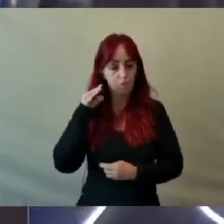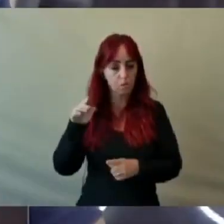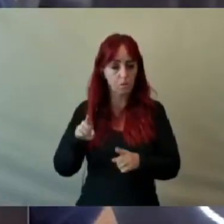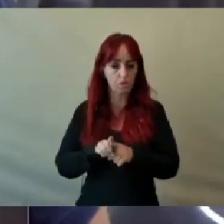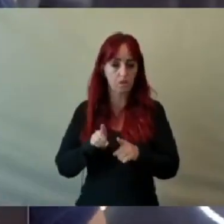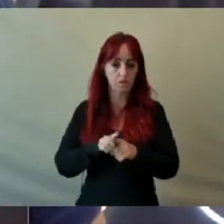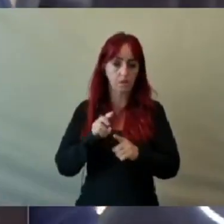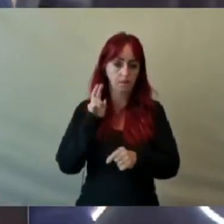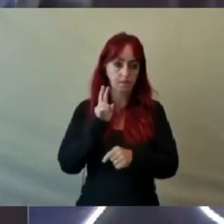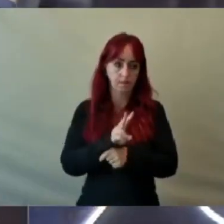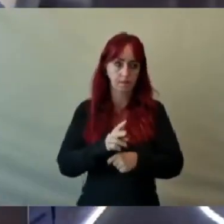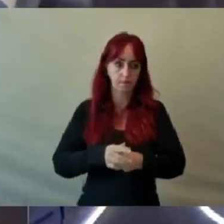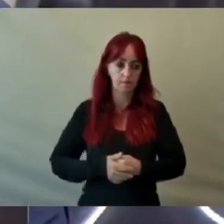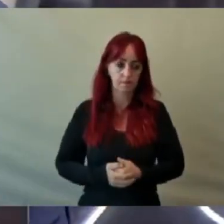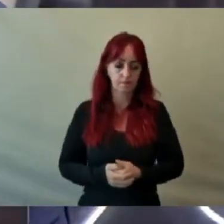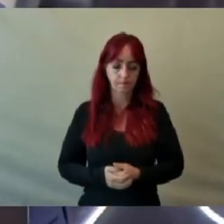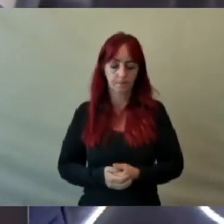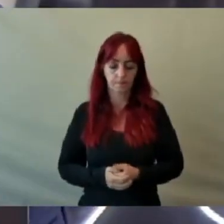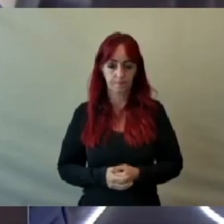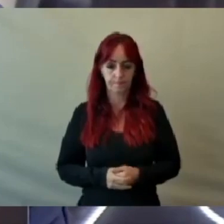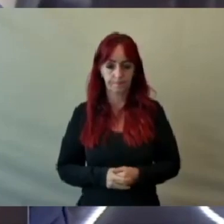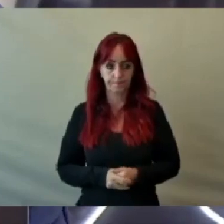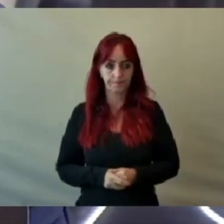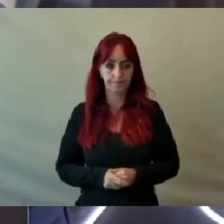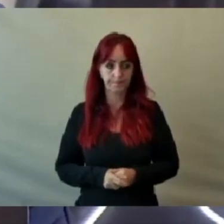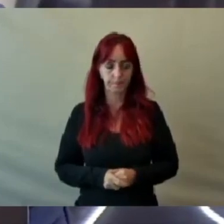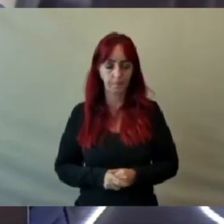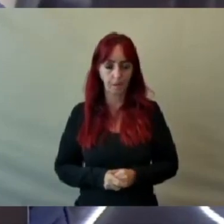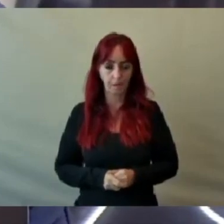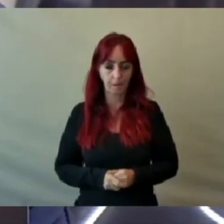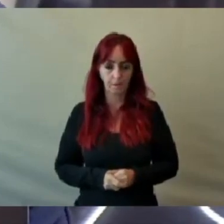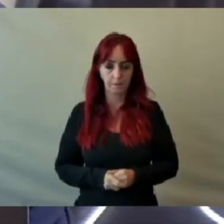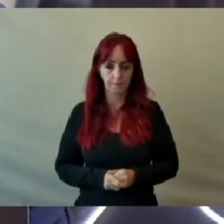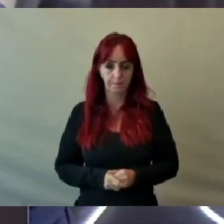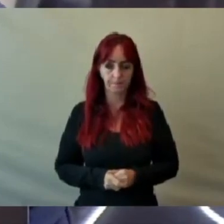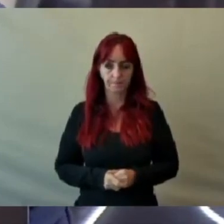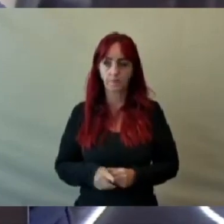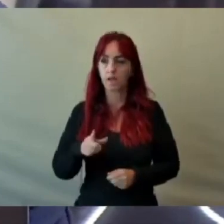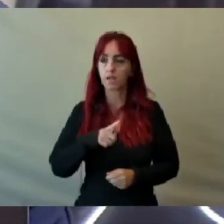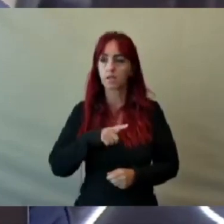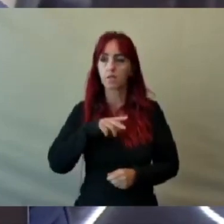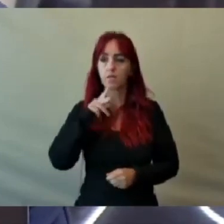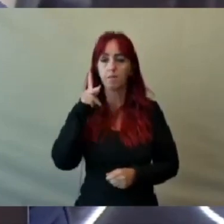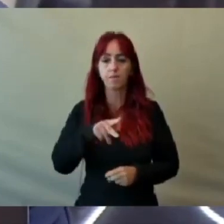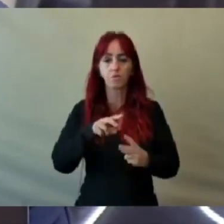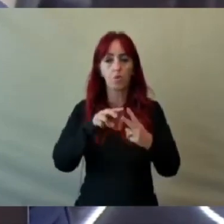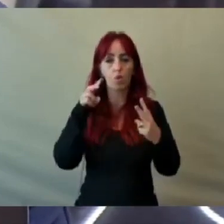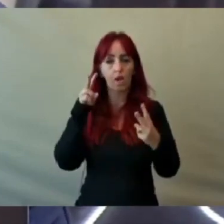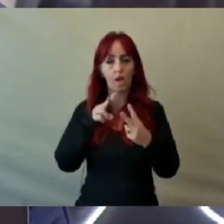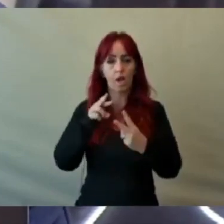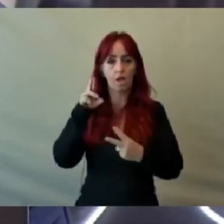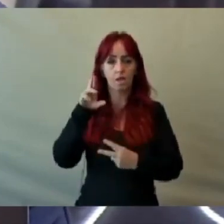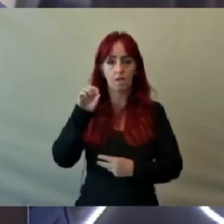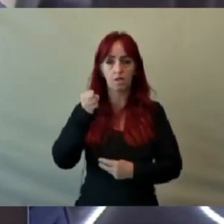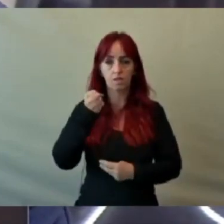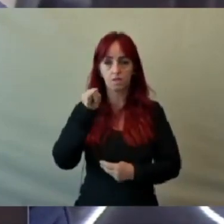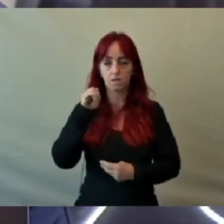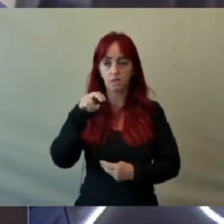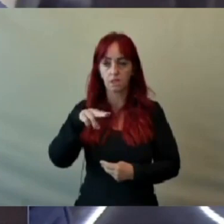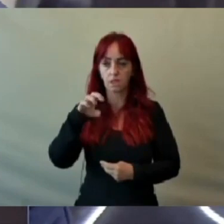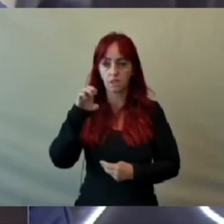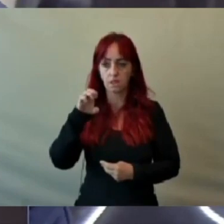ok temos algumas pessoas online também Rosiane Santos da da OSC